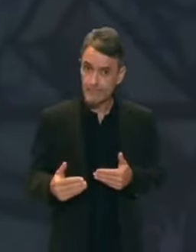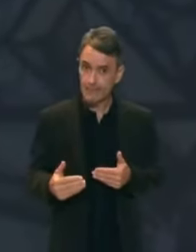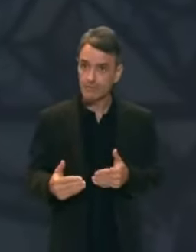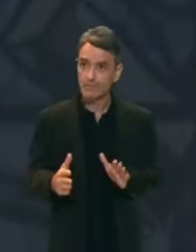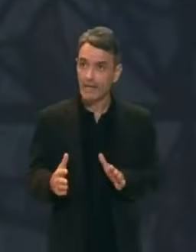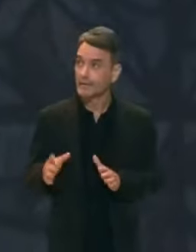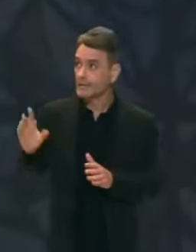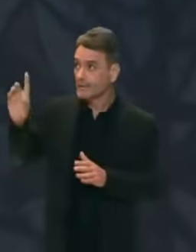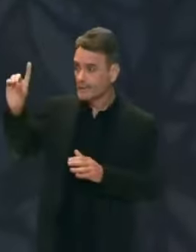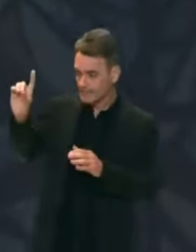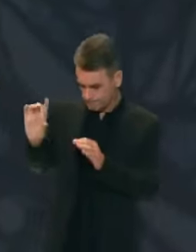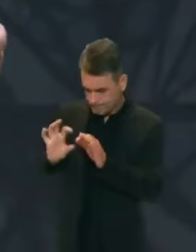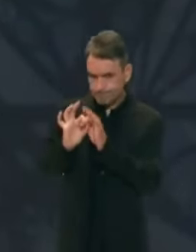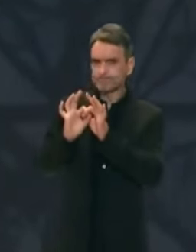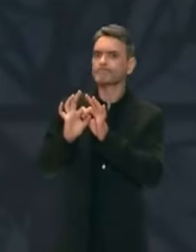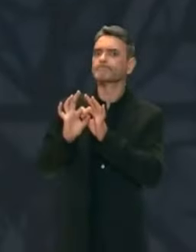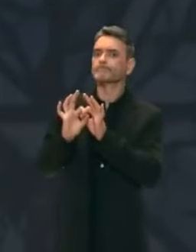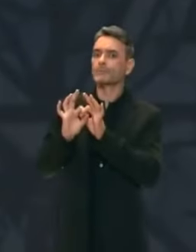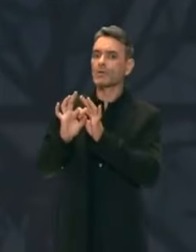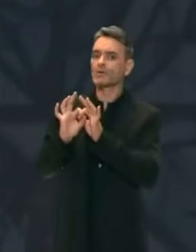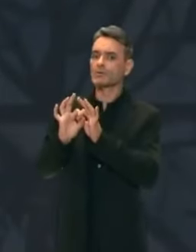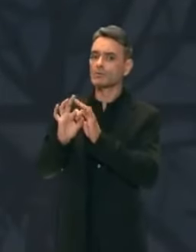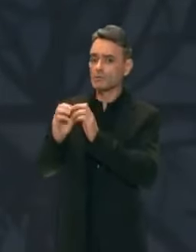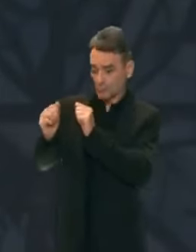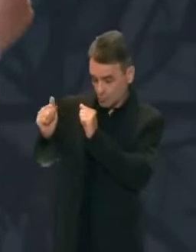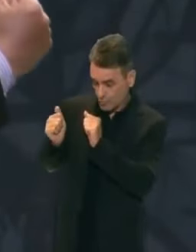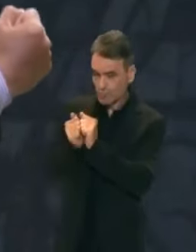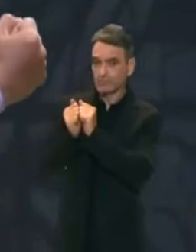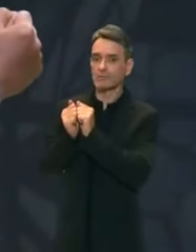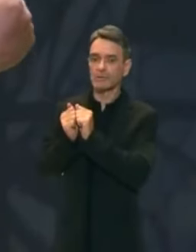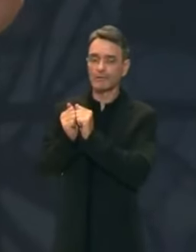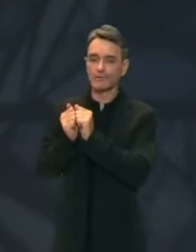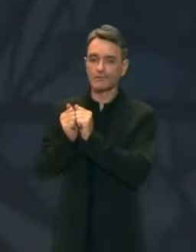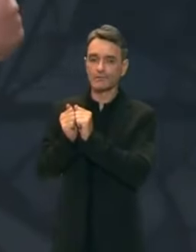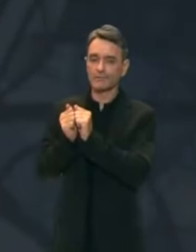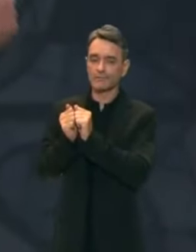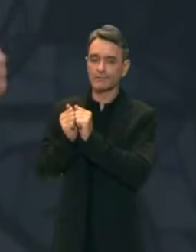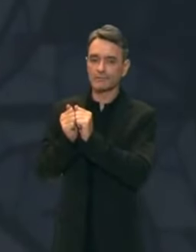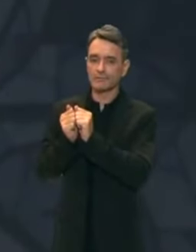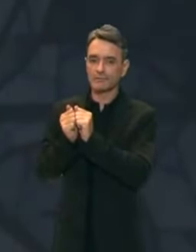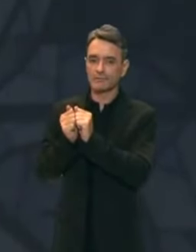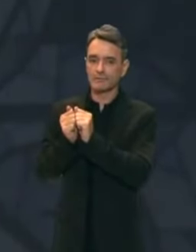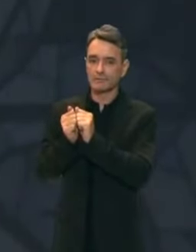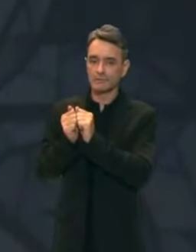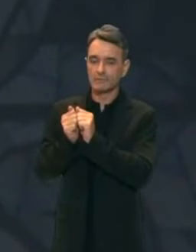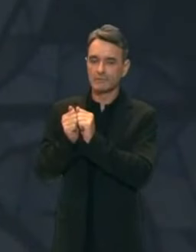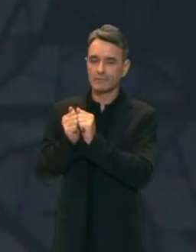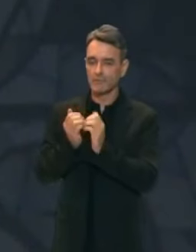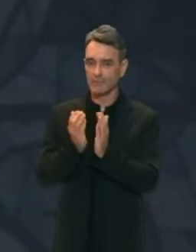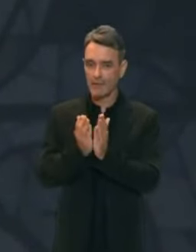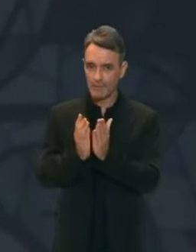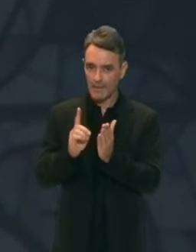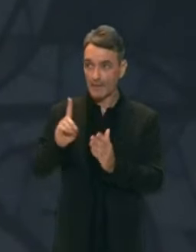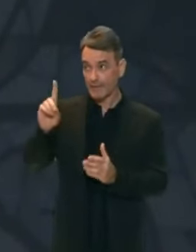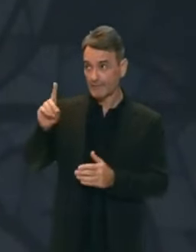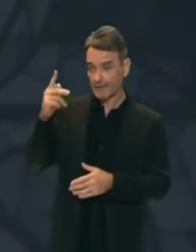se conectar novamente, ou se reconectar novamente com Deus, com a sua palavra.